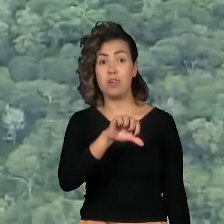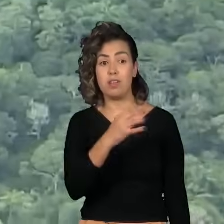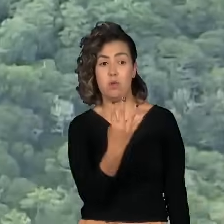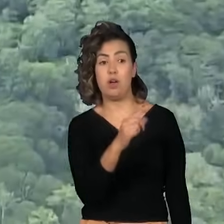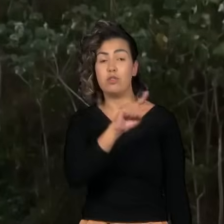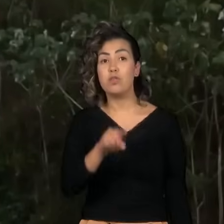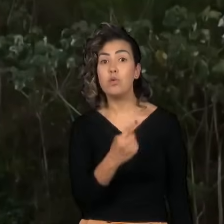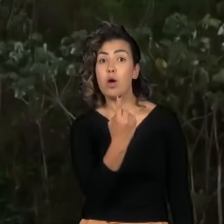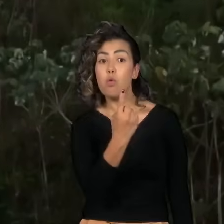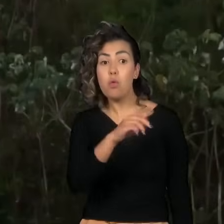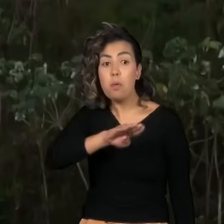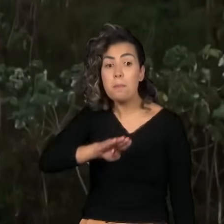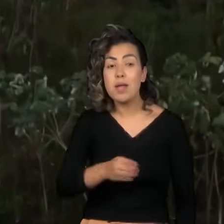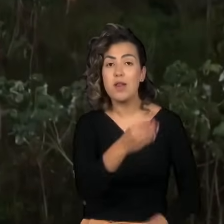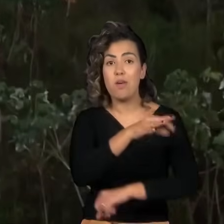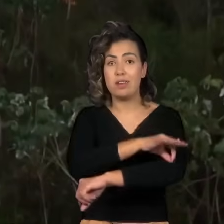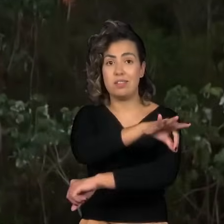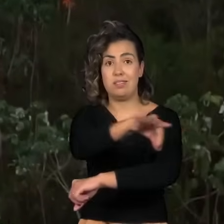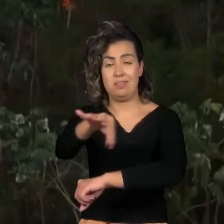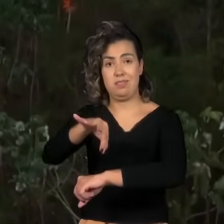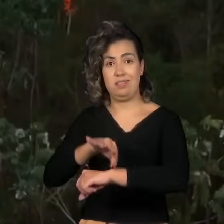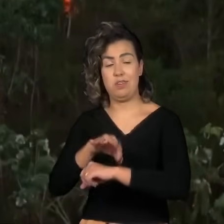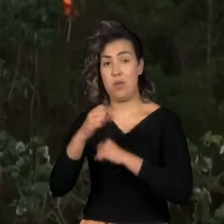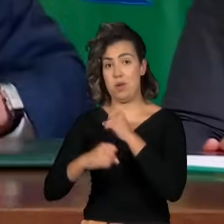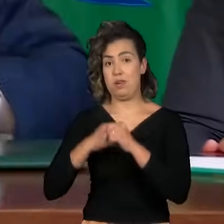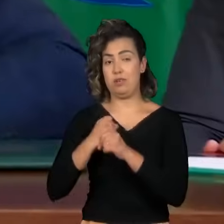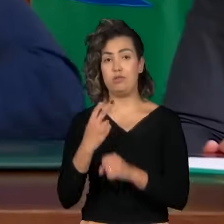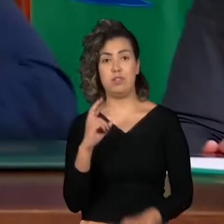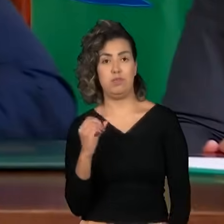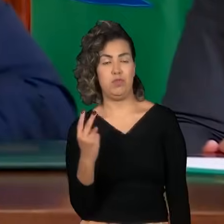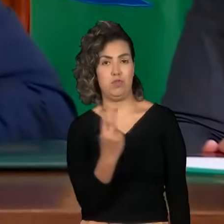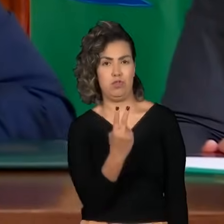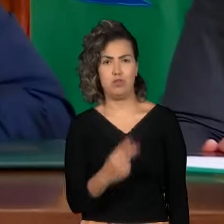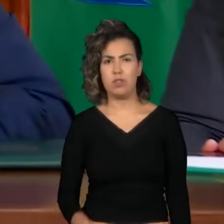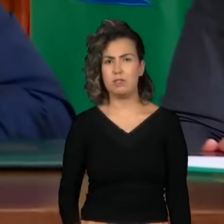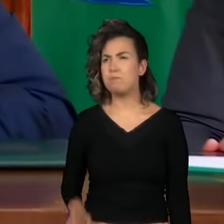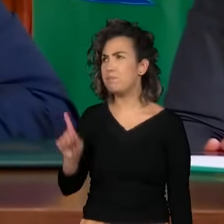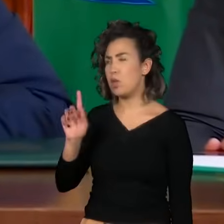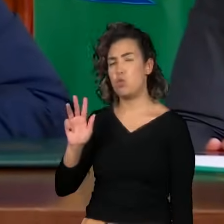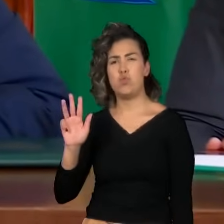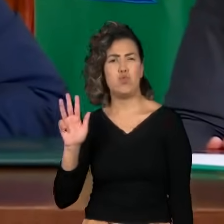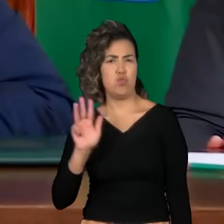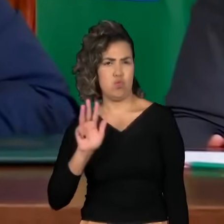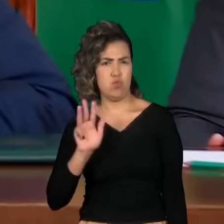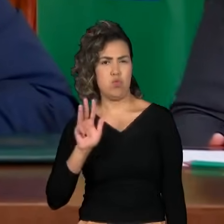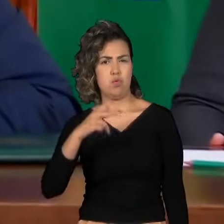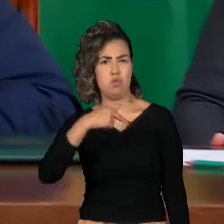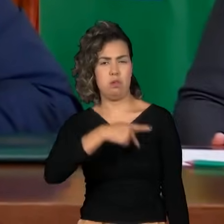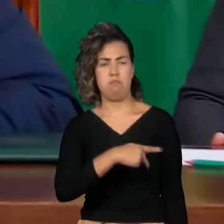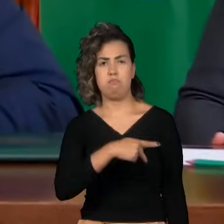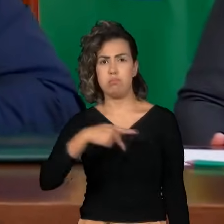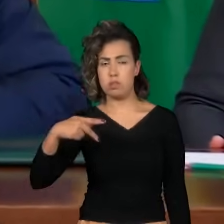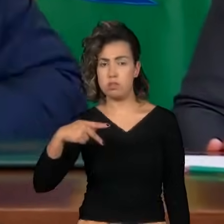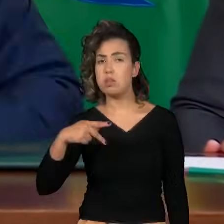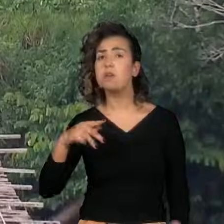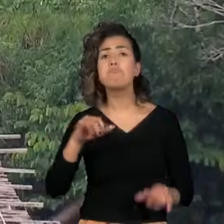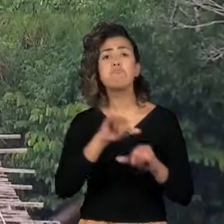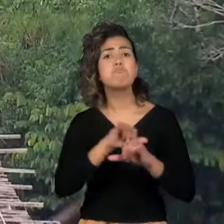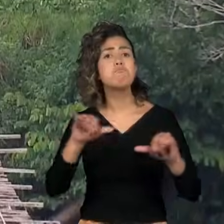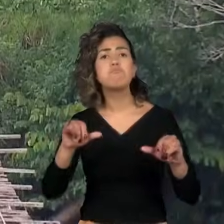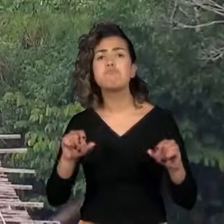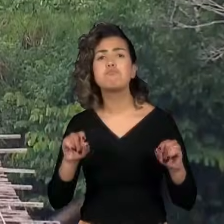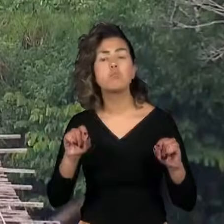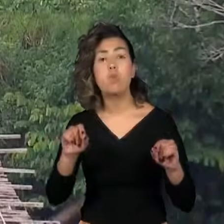494,1 milhões de hectares em 2022. O presidente Luiz Inácio Lula da Silva